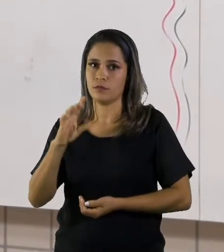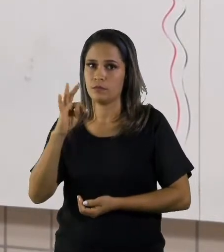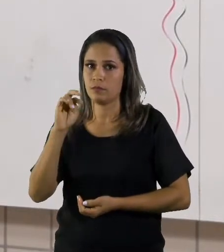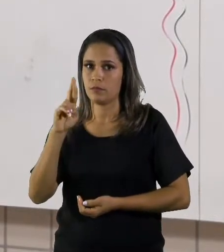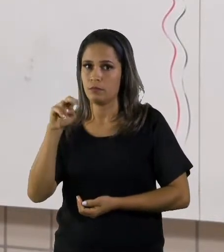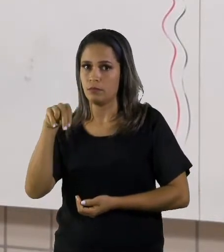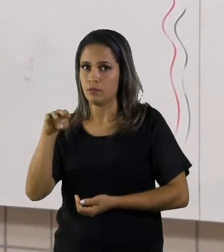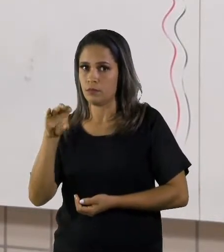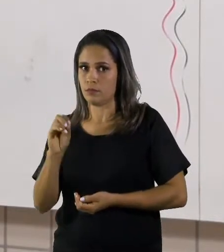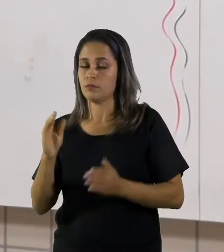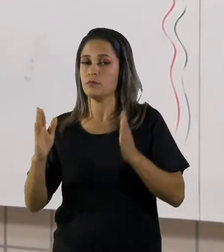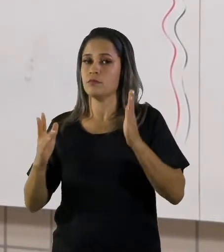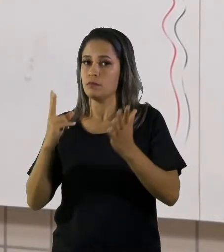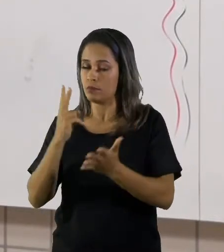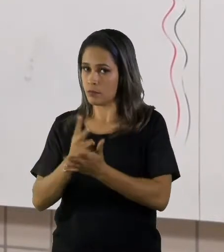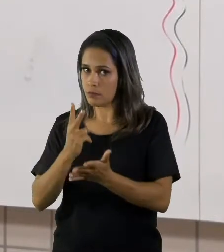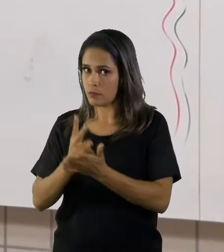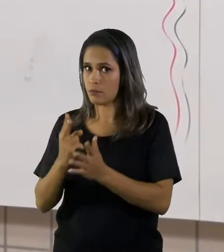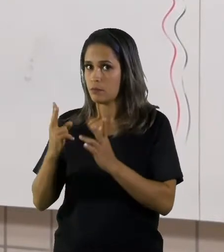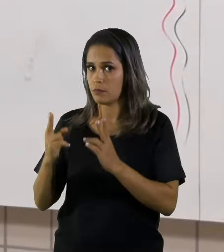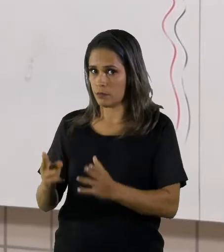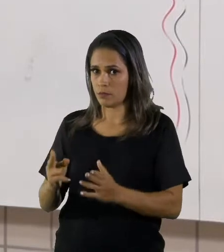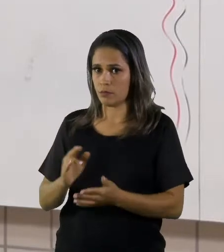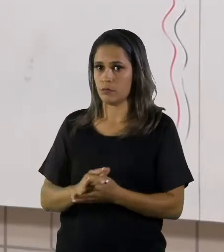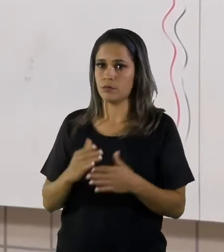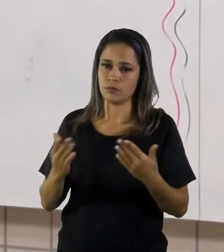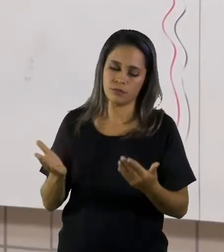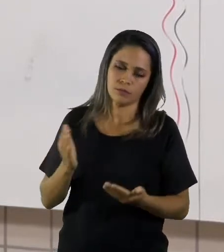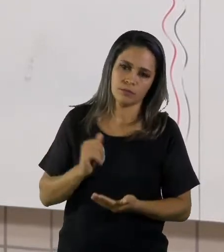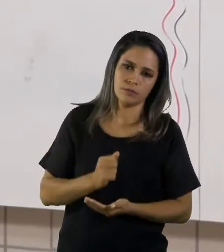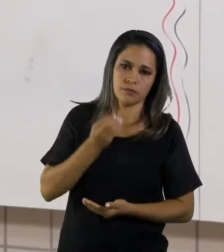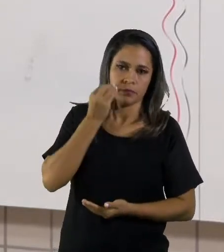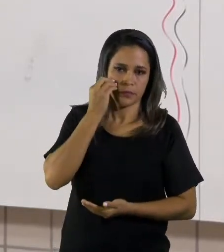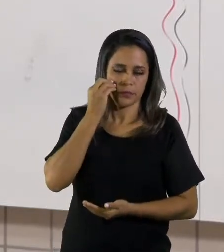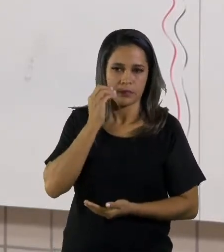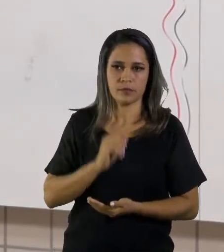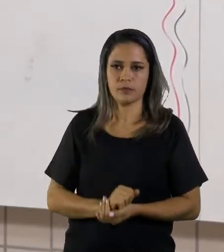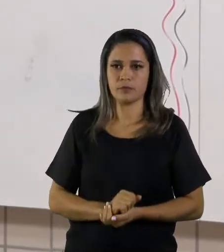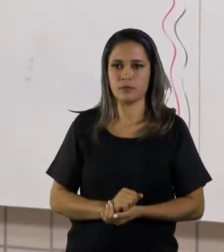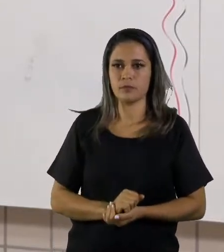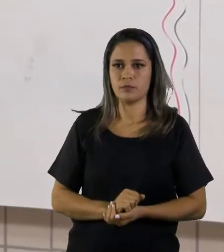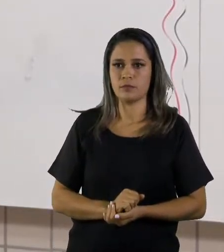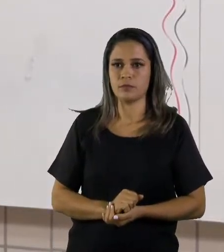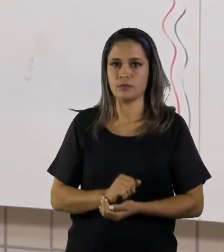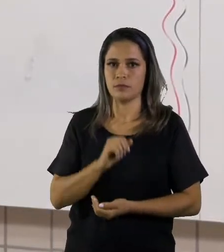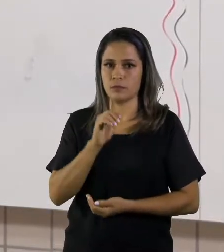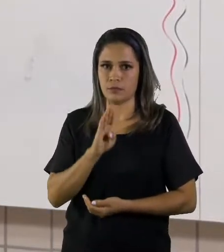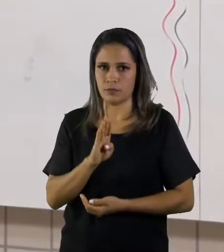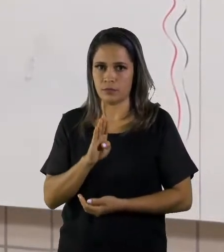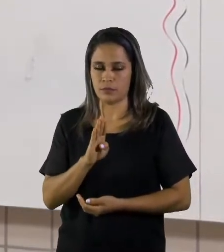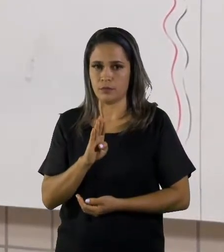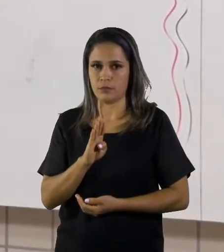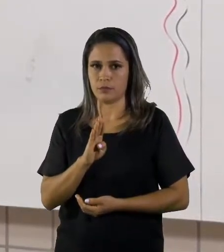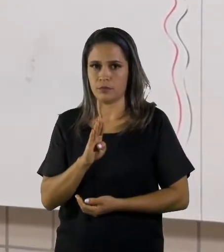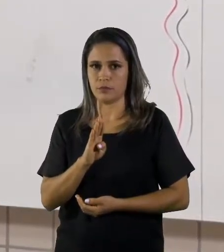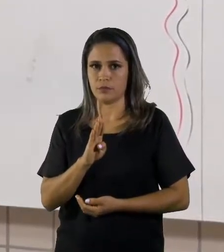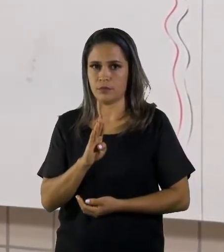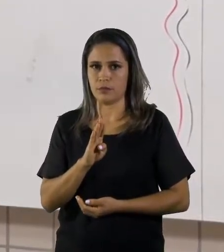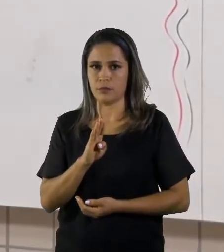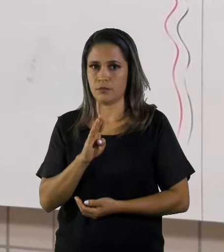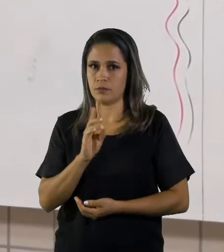mesma medida. Certo? Então vamos lá. Alterno interno. B. Se eu tomar